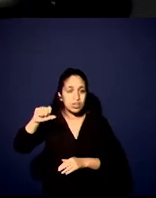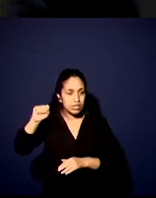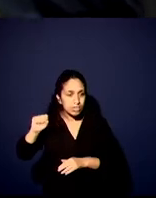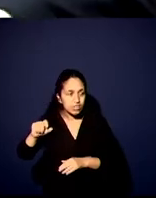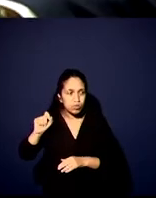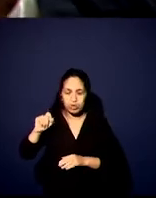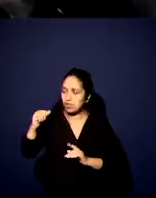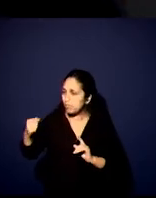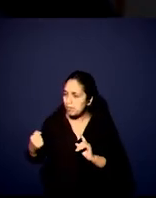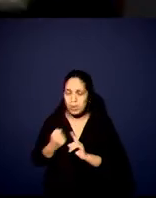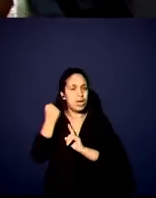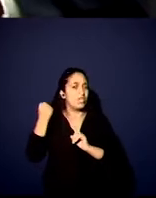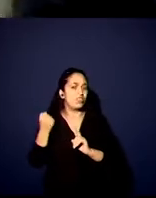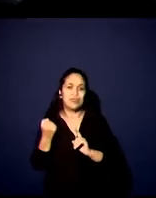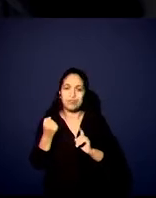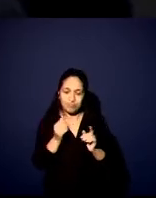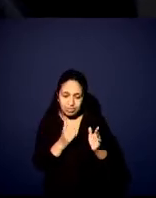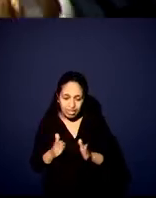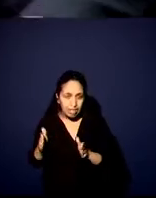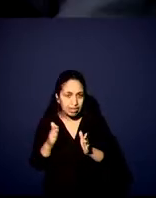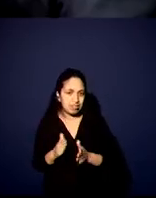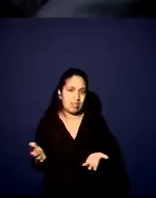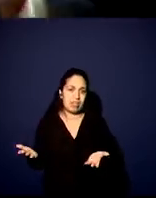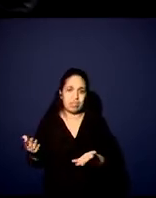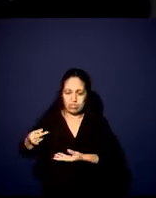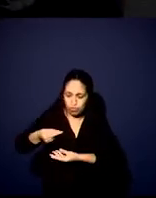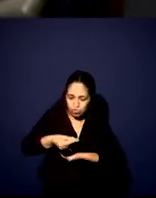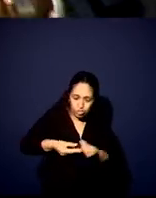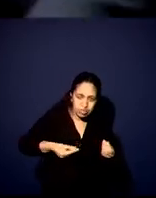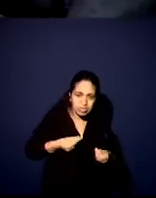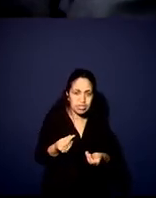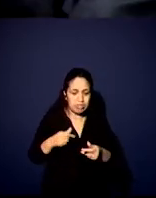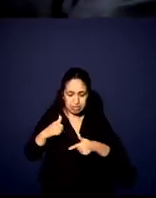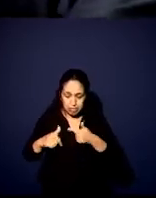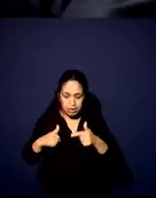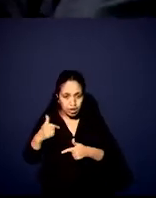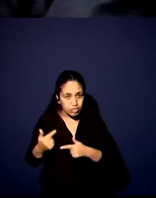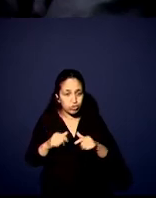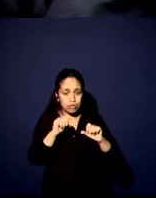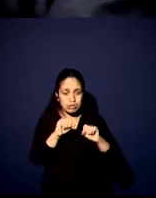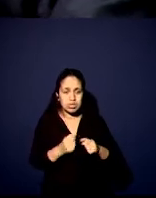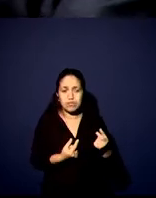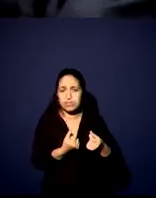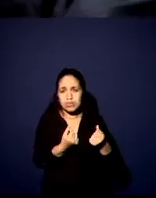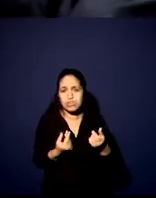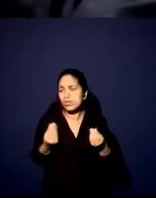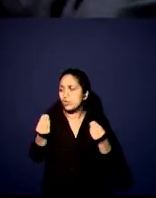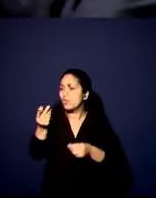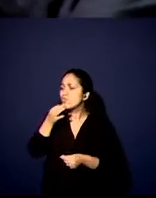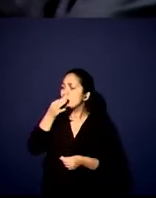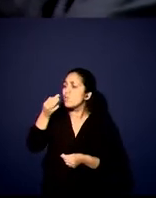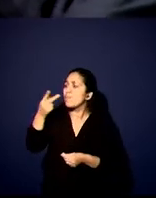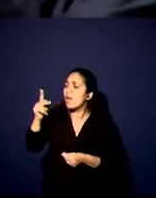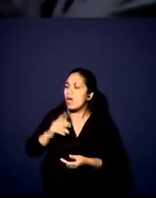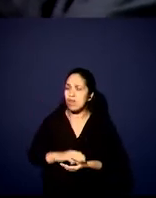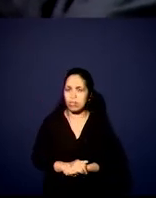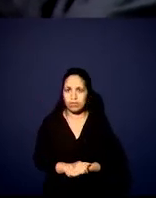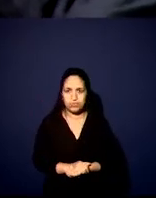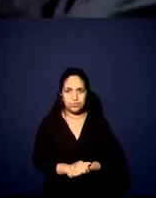produtiva fornecedores trabalhadores o próprio sistema financeiro como se houver essa questão